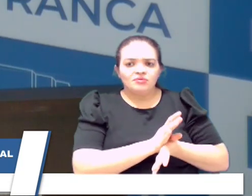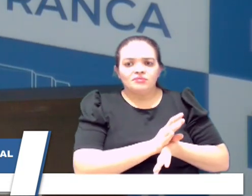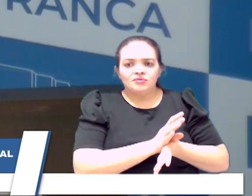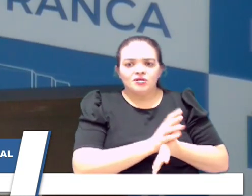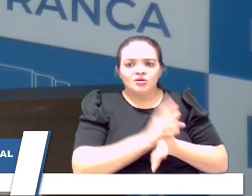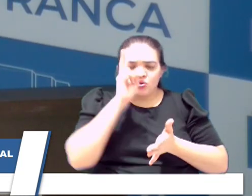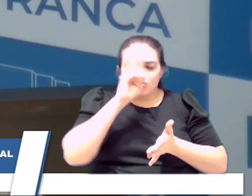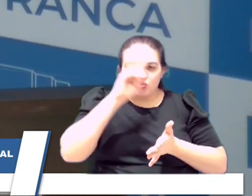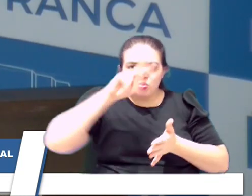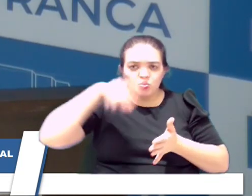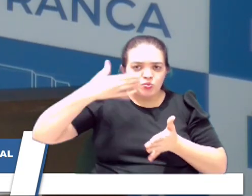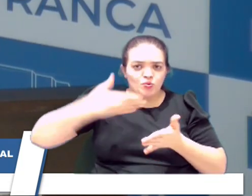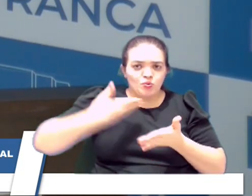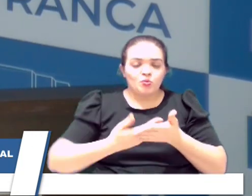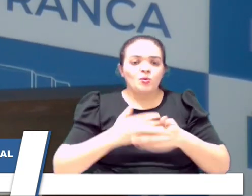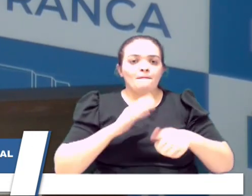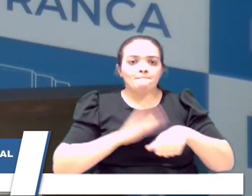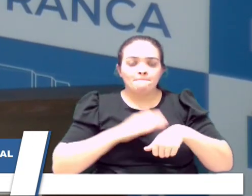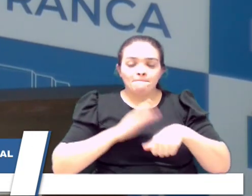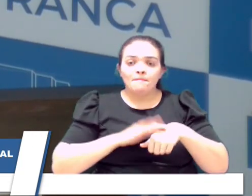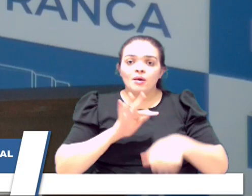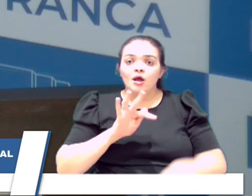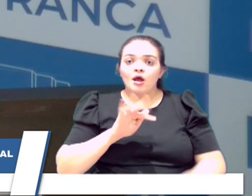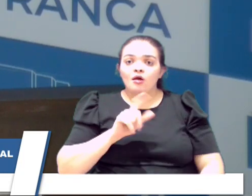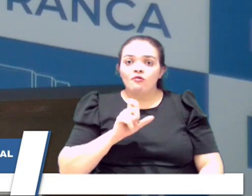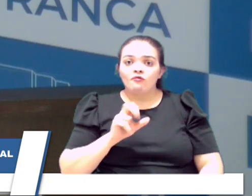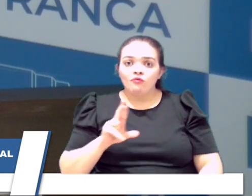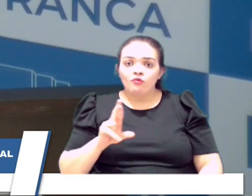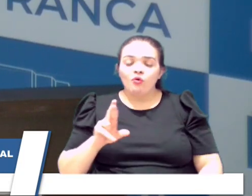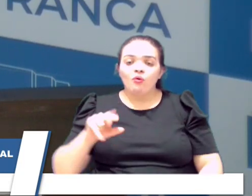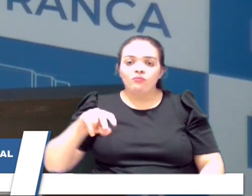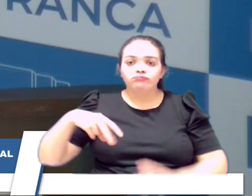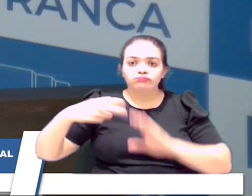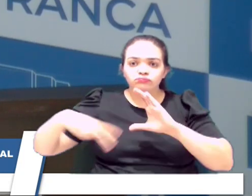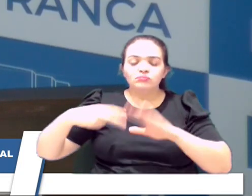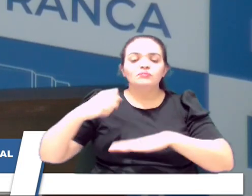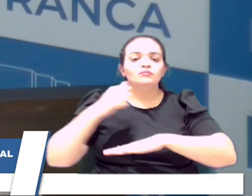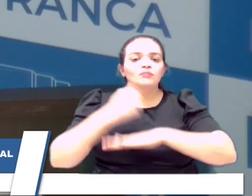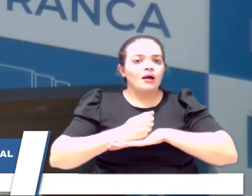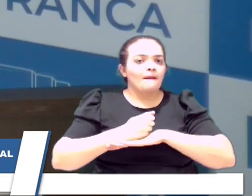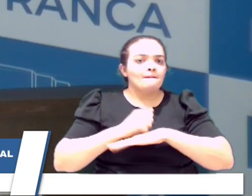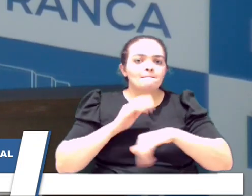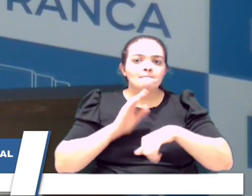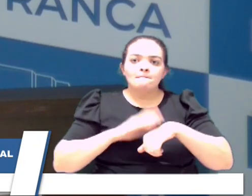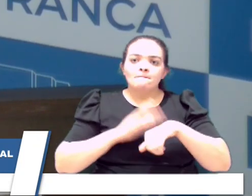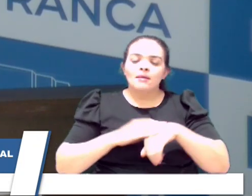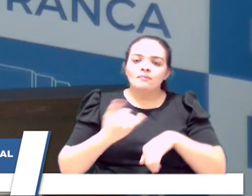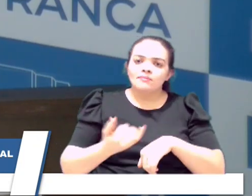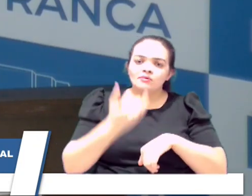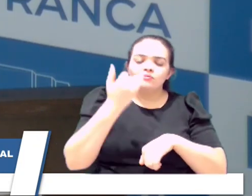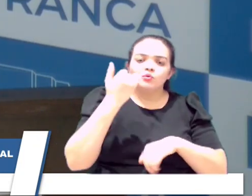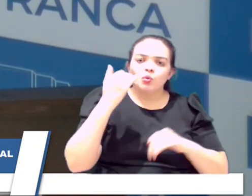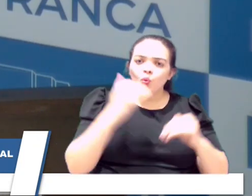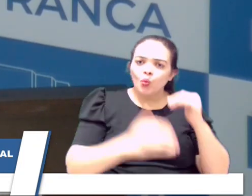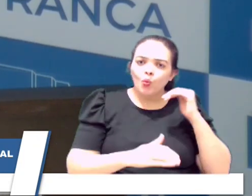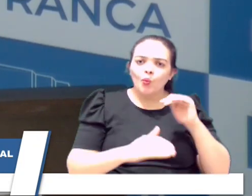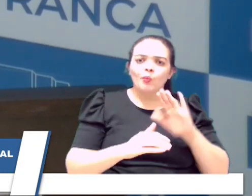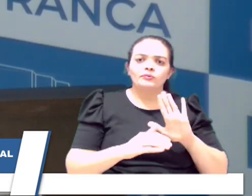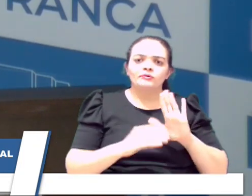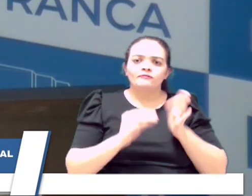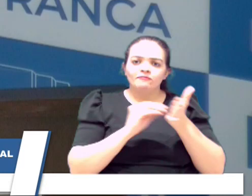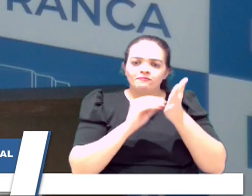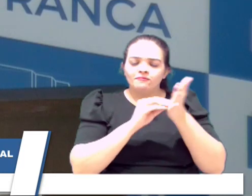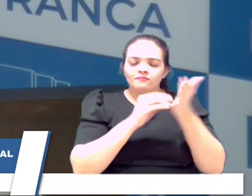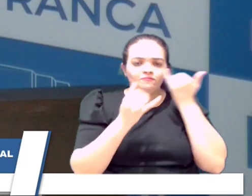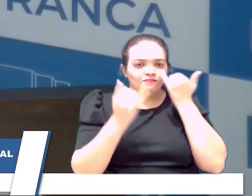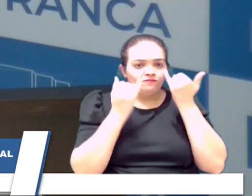esse momento, a Flor da Vida ocupando a Câmara de Franca, e é um passo gigante para a gente combater essa desinformação. É como eles